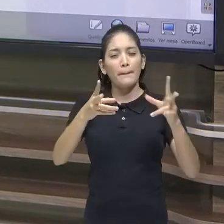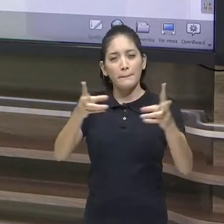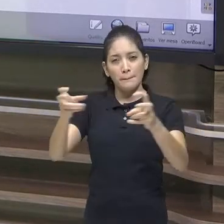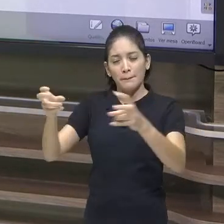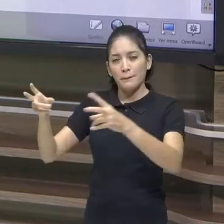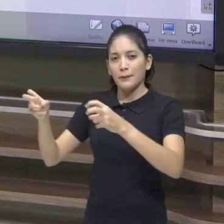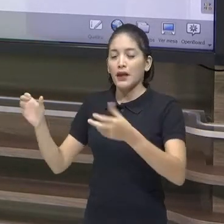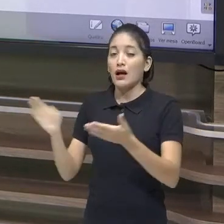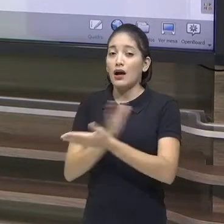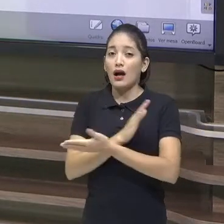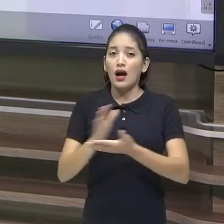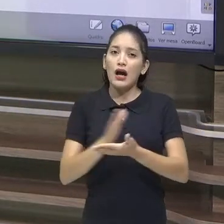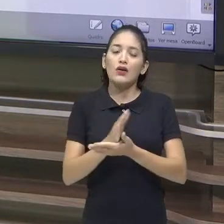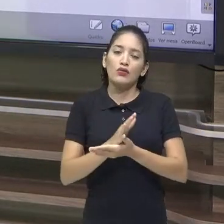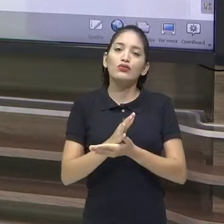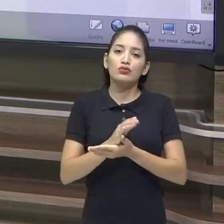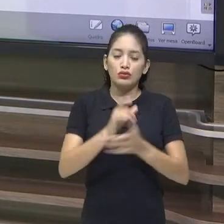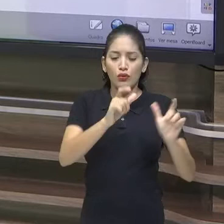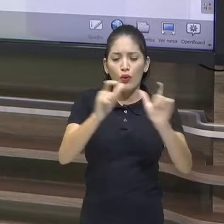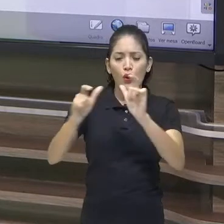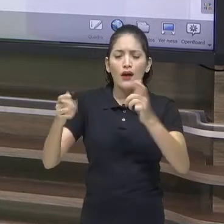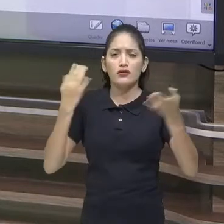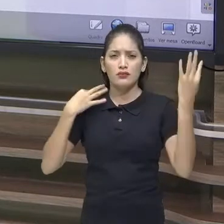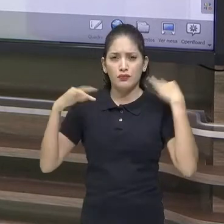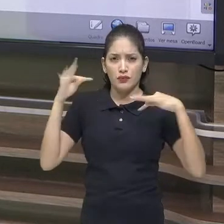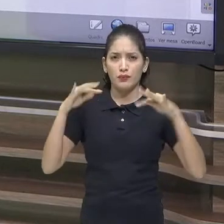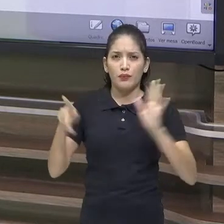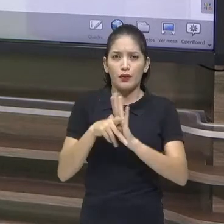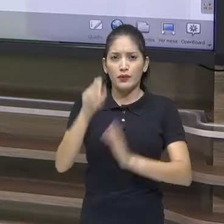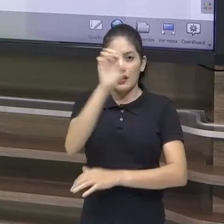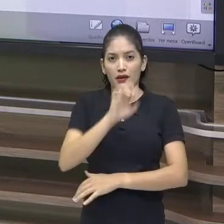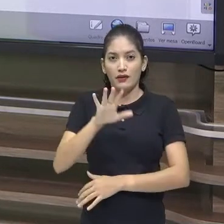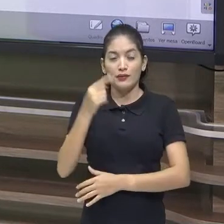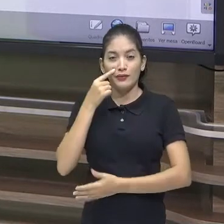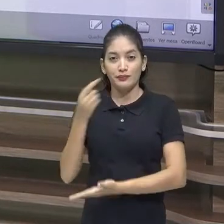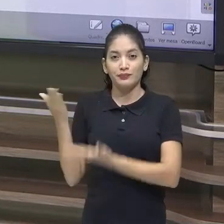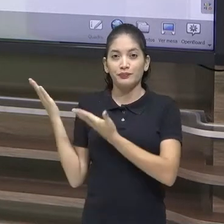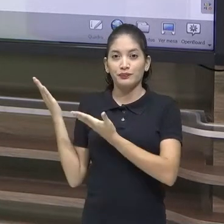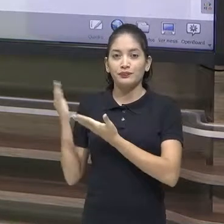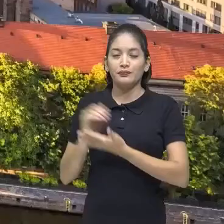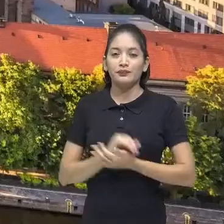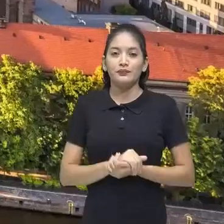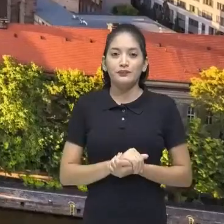observar alguns desses centros turísticos aí da Europa. Então, vamos assistir.